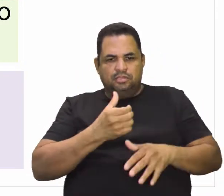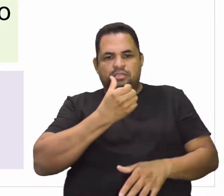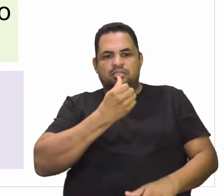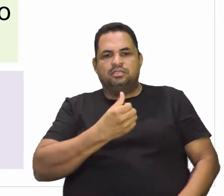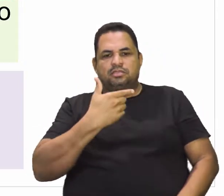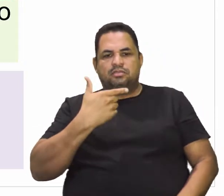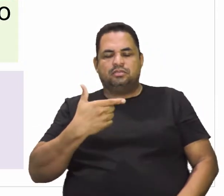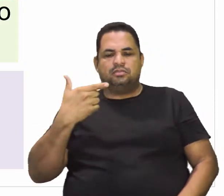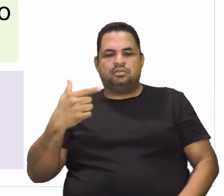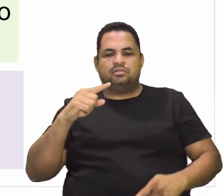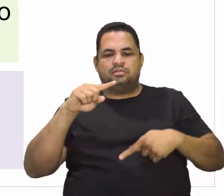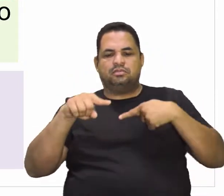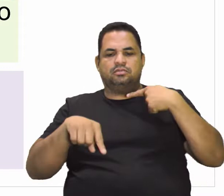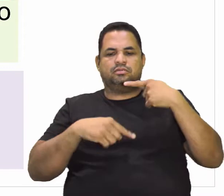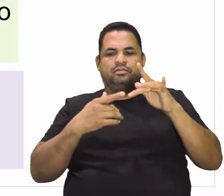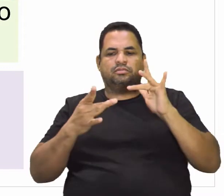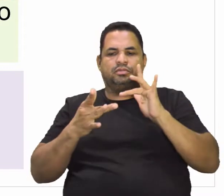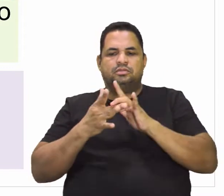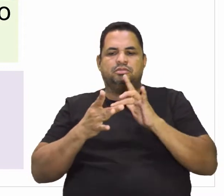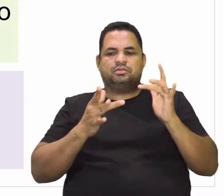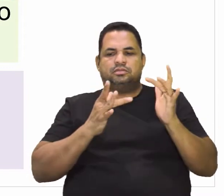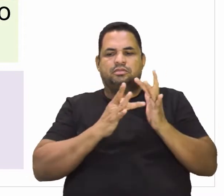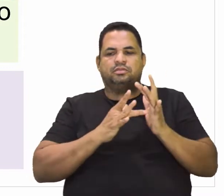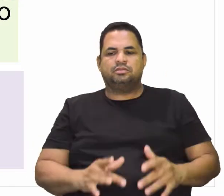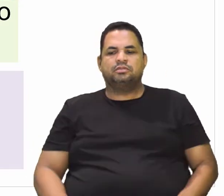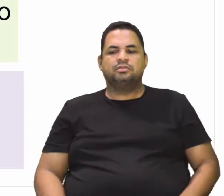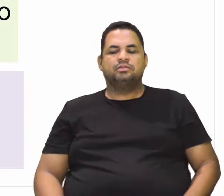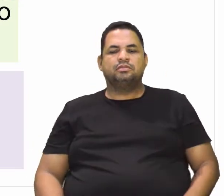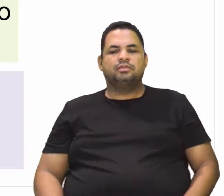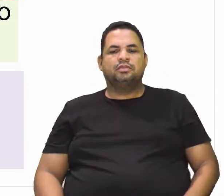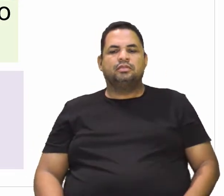622 depois de Cristo.